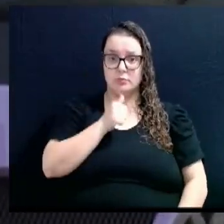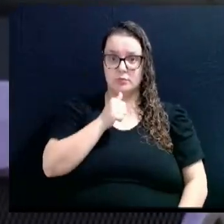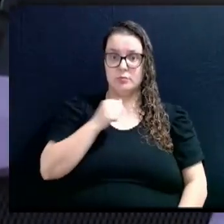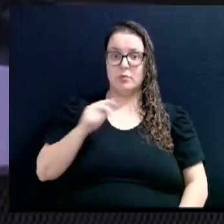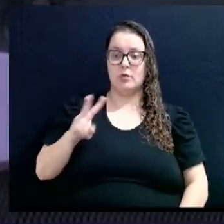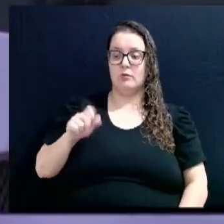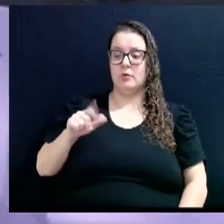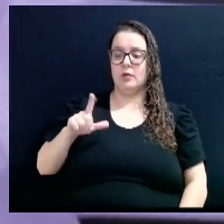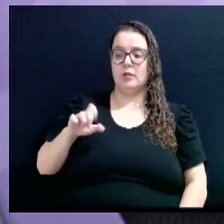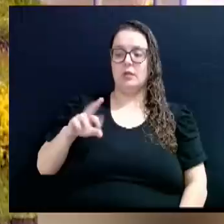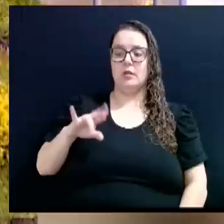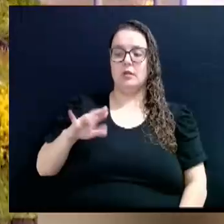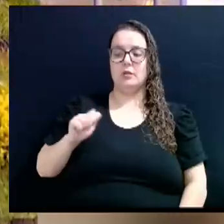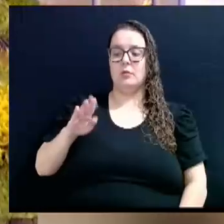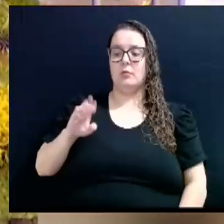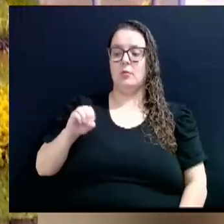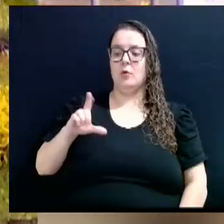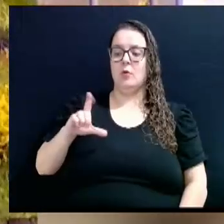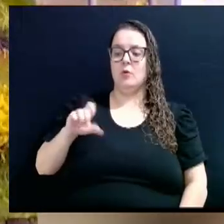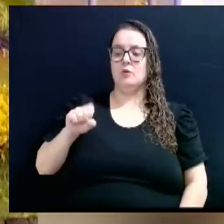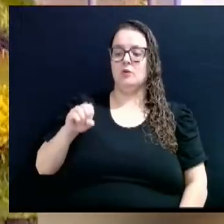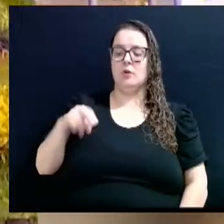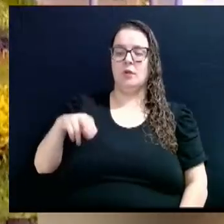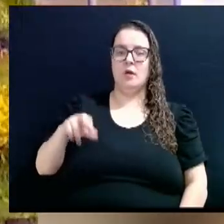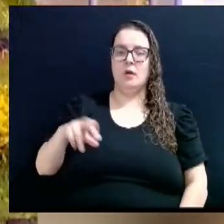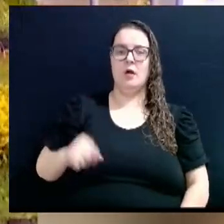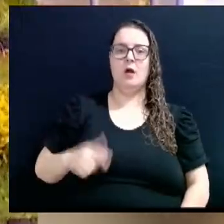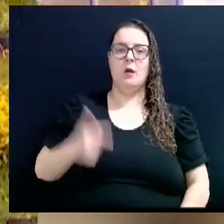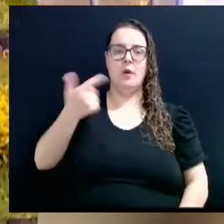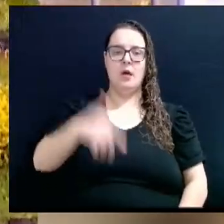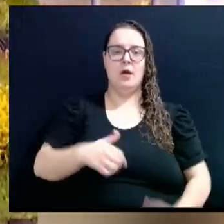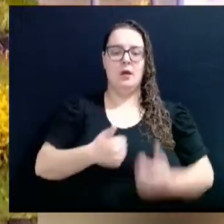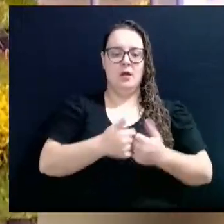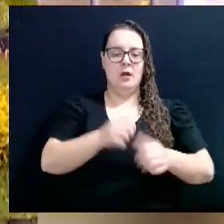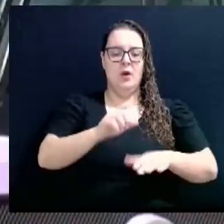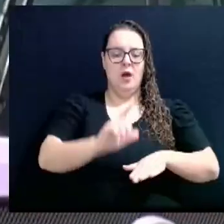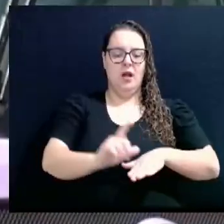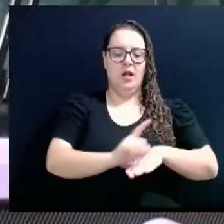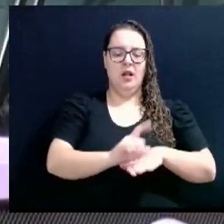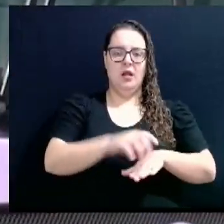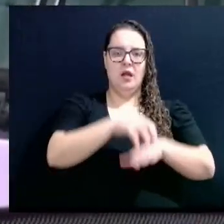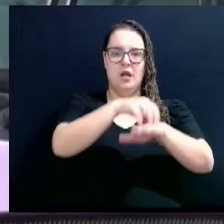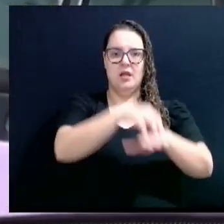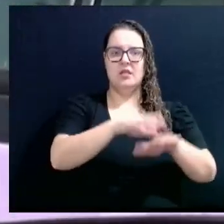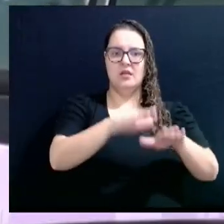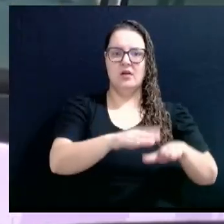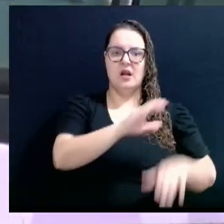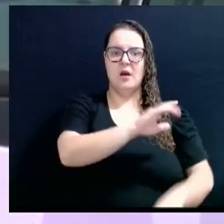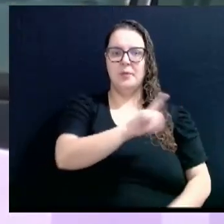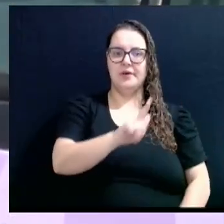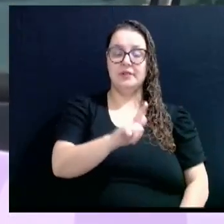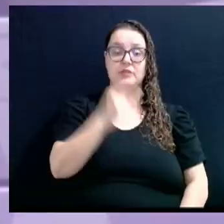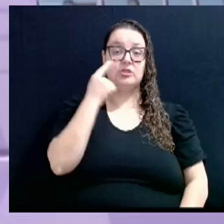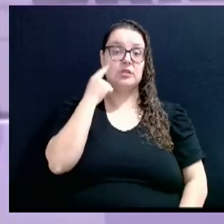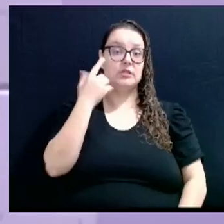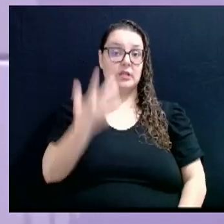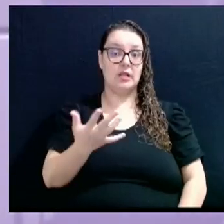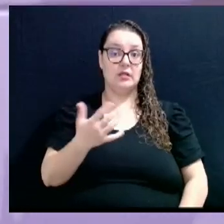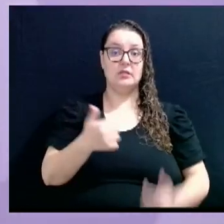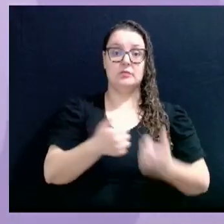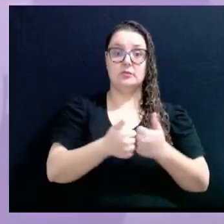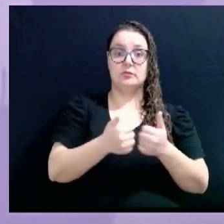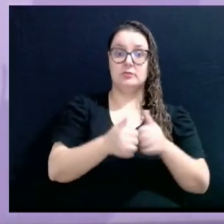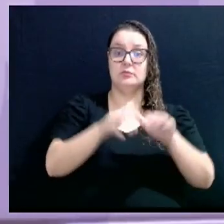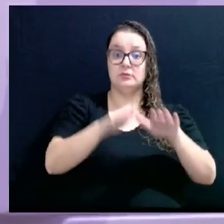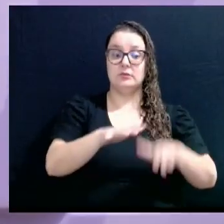à permanência do ônibus Lilás no distrito do Campo Grande. A ideia é que o ônibus fique na região